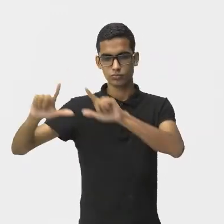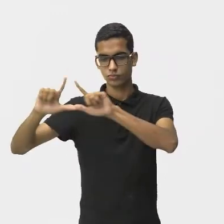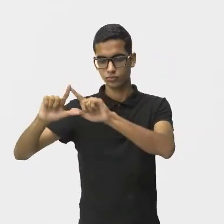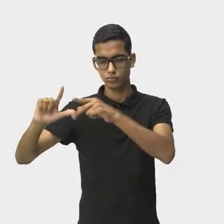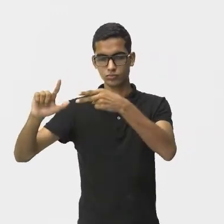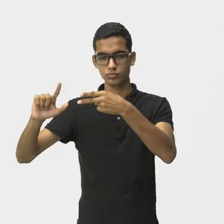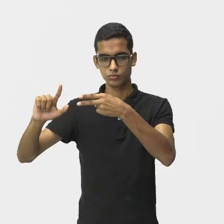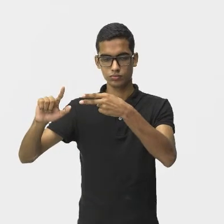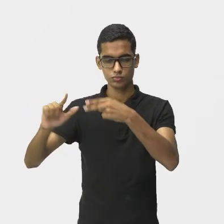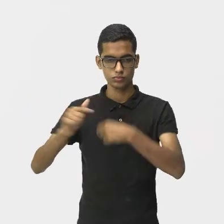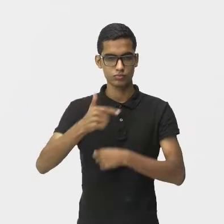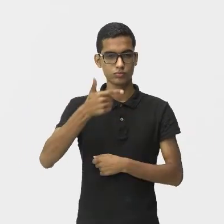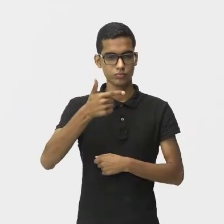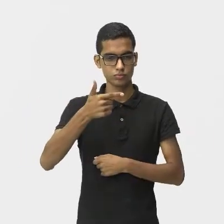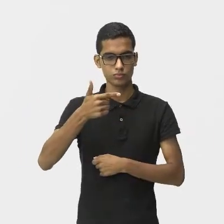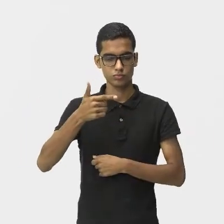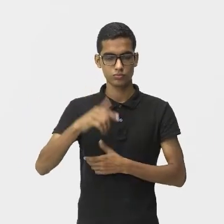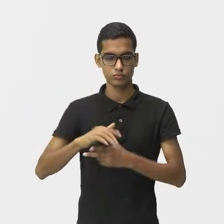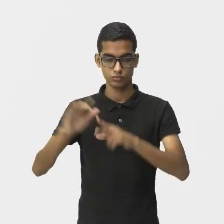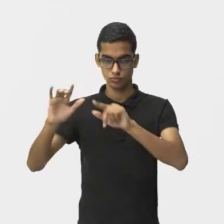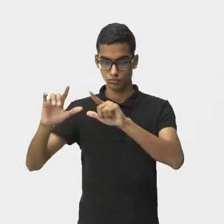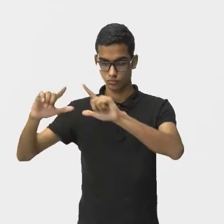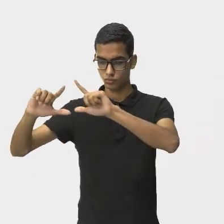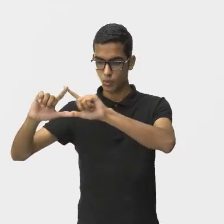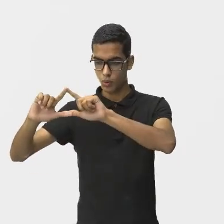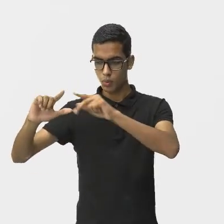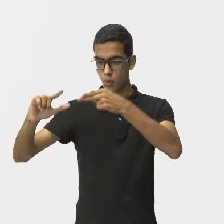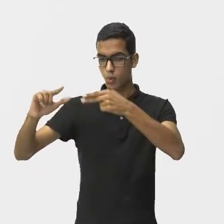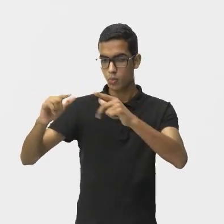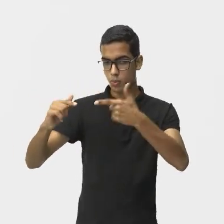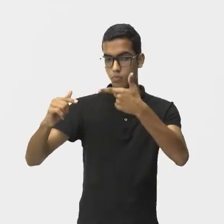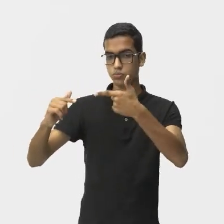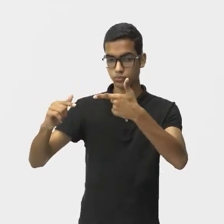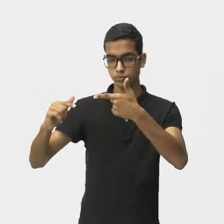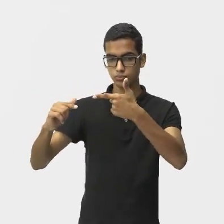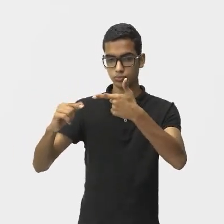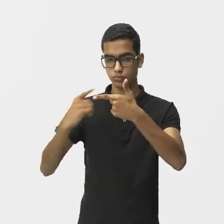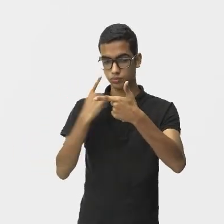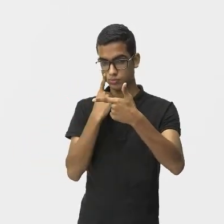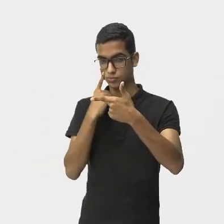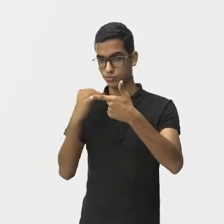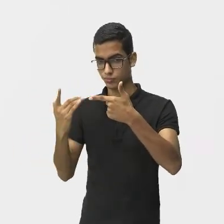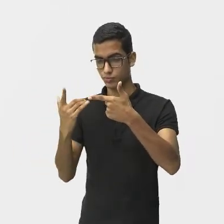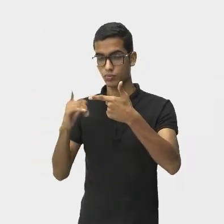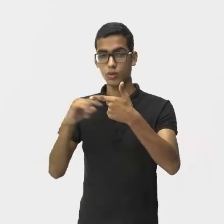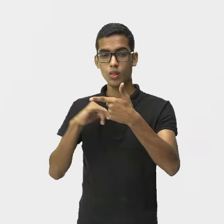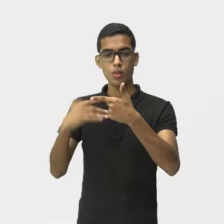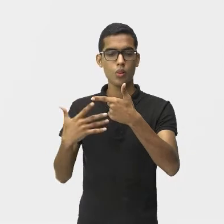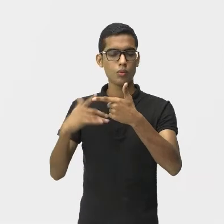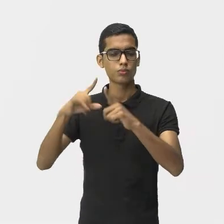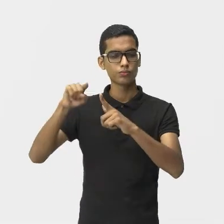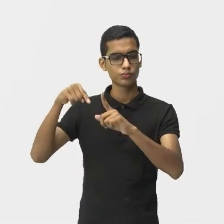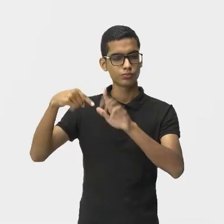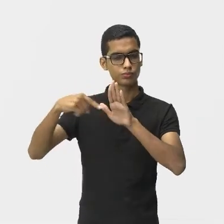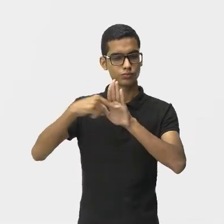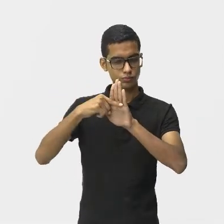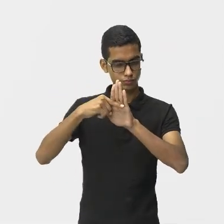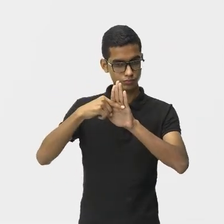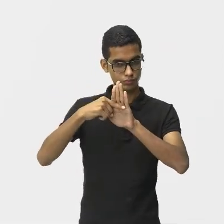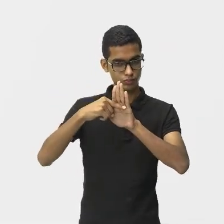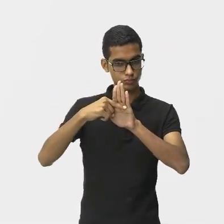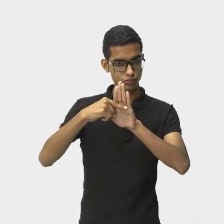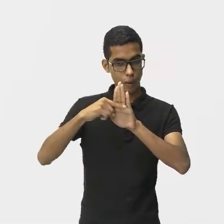Base negativa expoente par, o resultado vai dar positivo, tá? Então, menos 2 ao quadrado é igual a